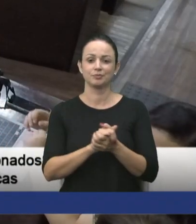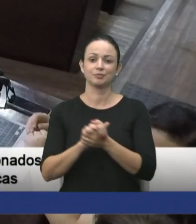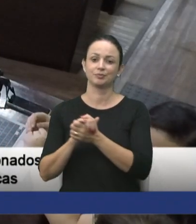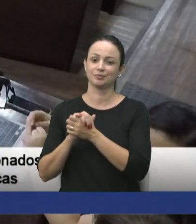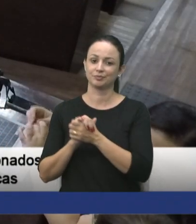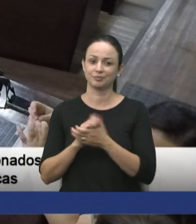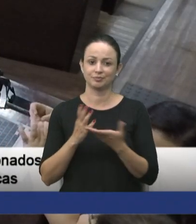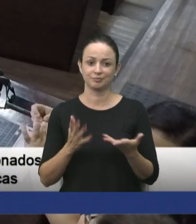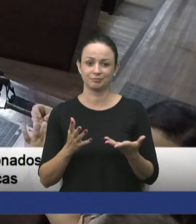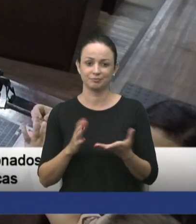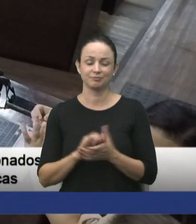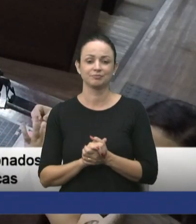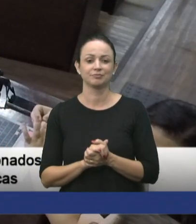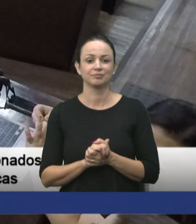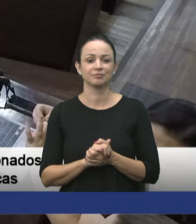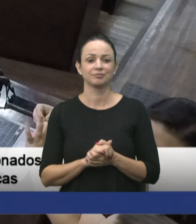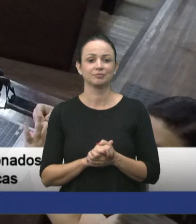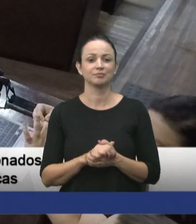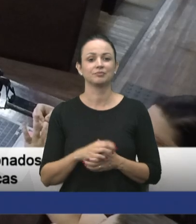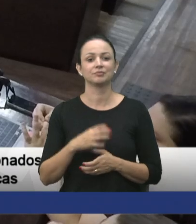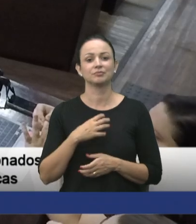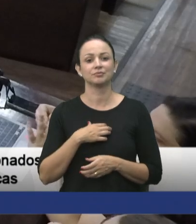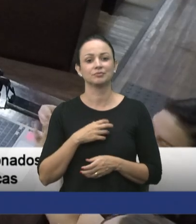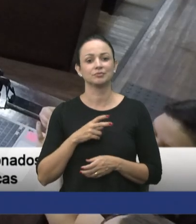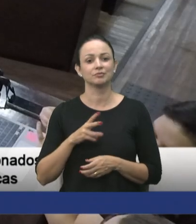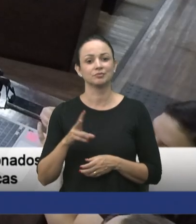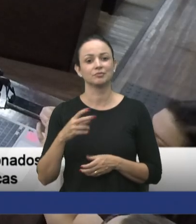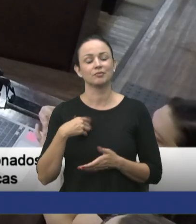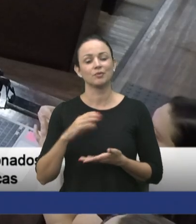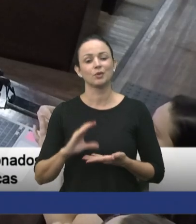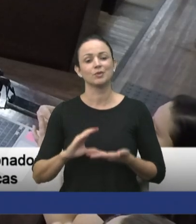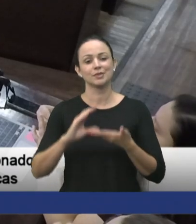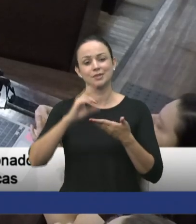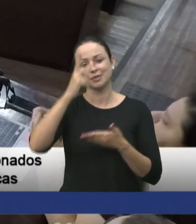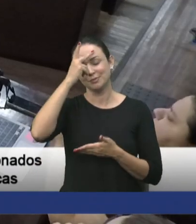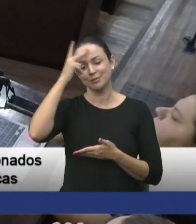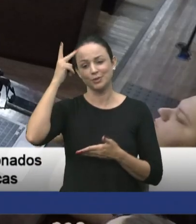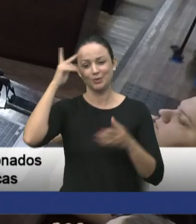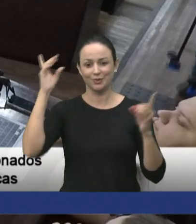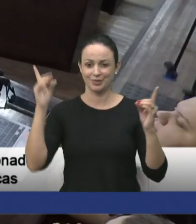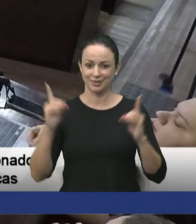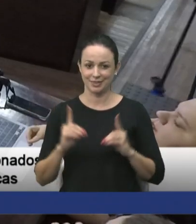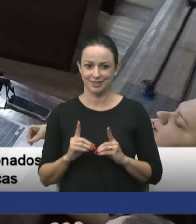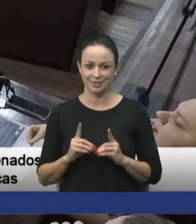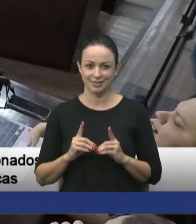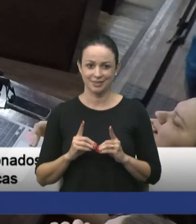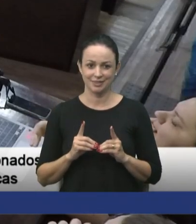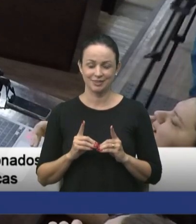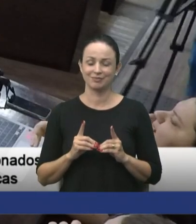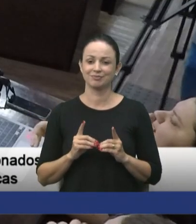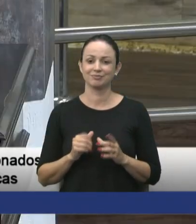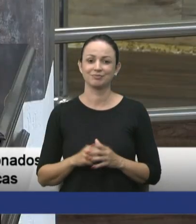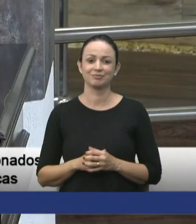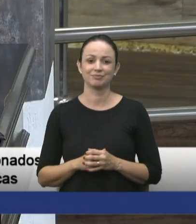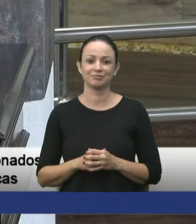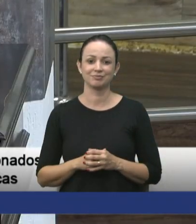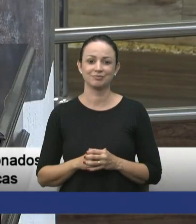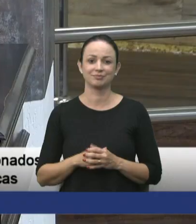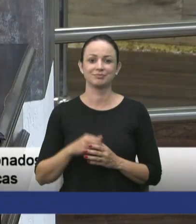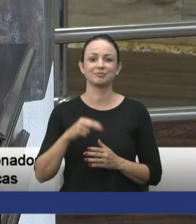cumprimentá-los da forma como a gente estipulou o nosso Conselho da Pessoa com Deficiência, com a saudação